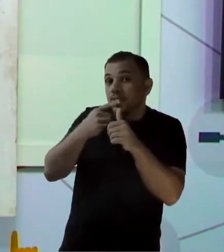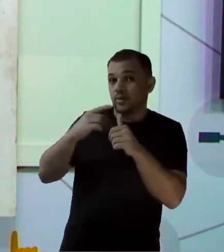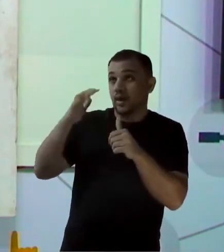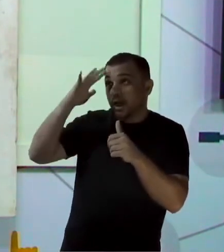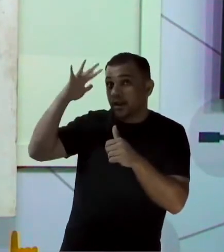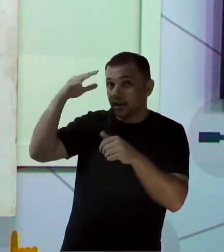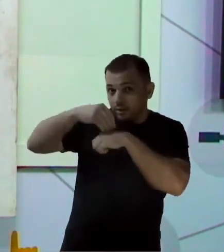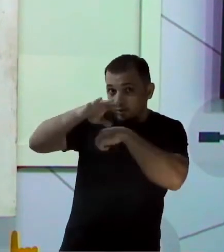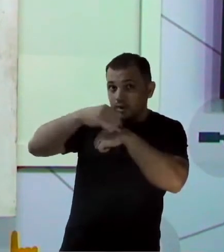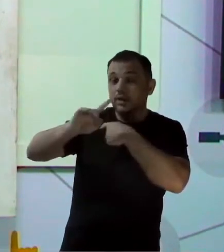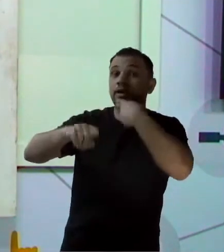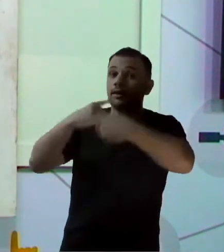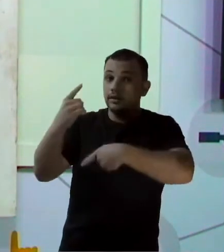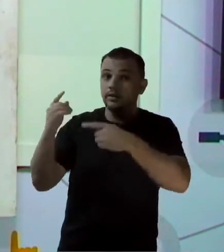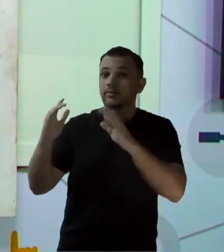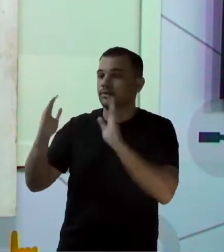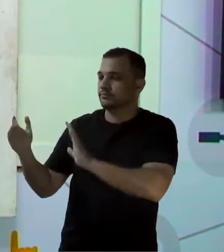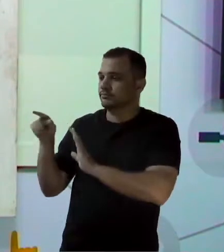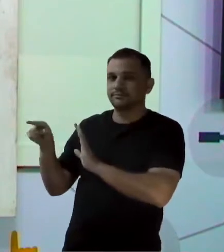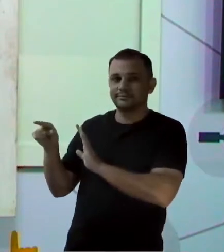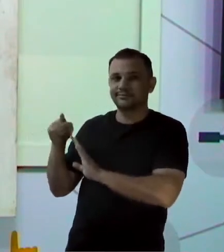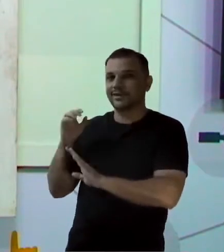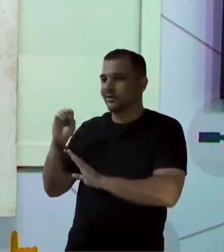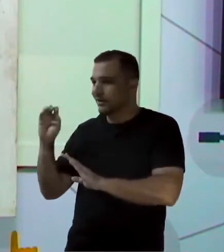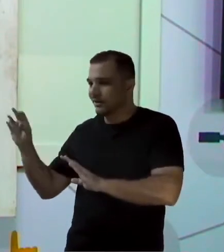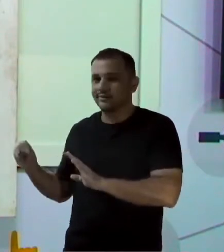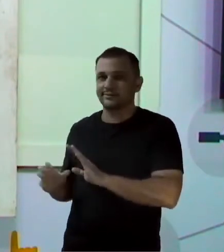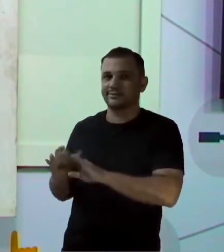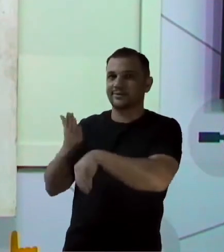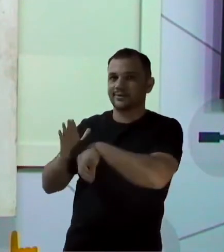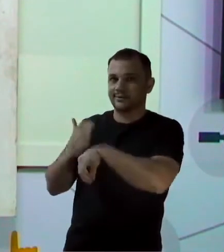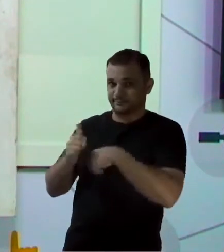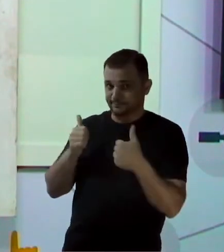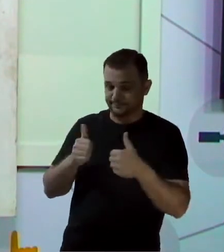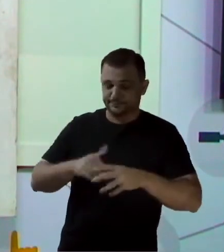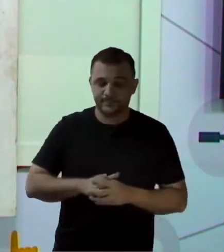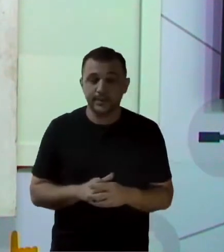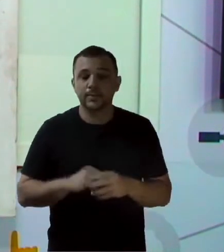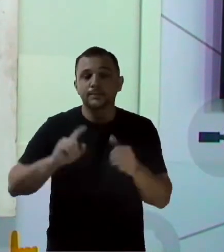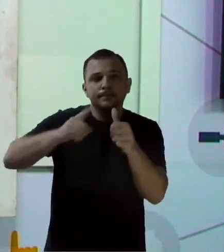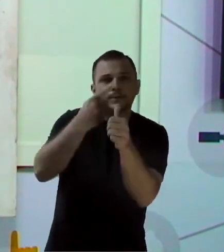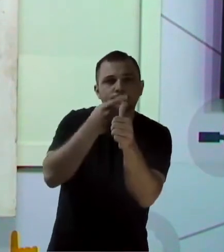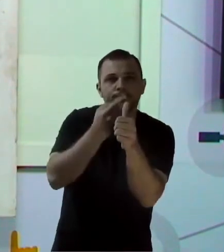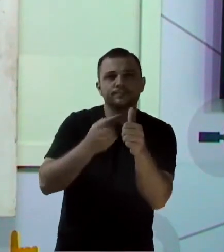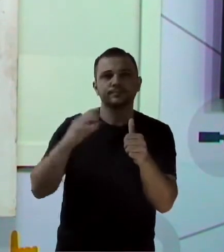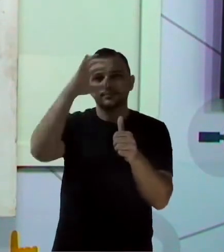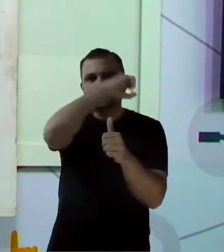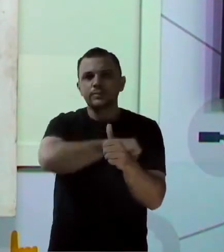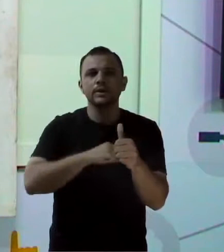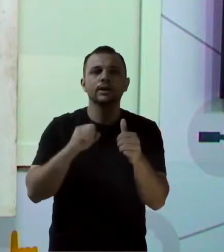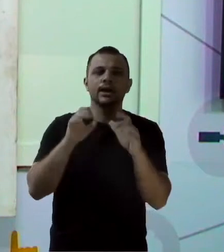partir para as questões, tá bom? Então, dê uma olhadinha aqui comigo. Primeiramente, como é a associação em